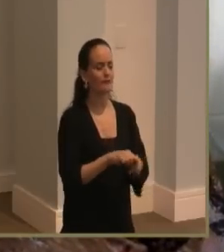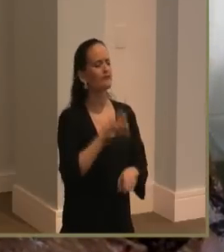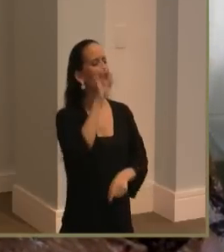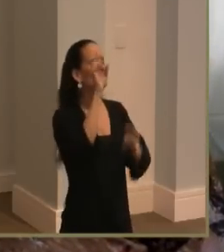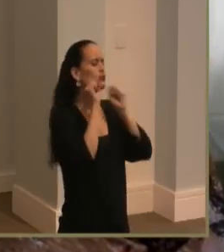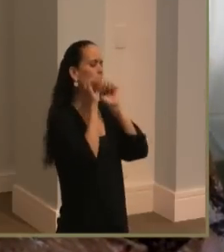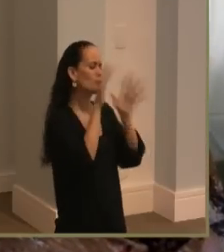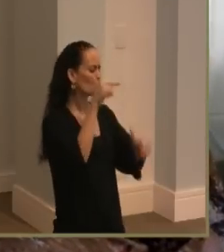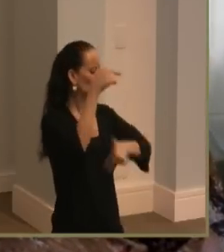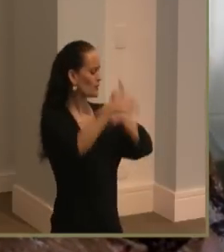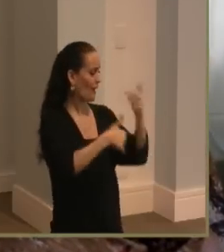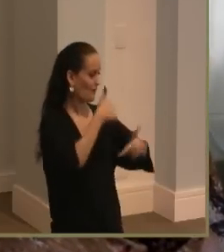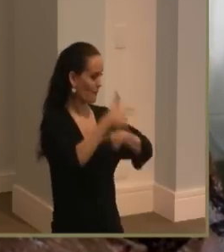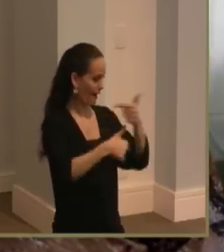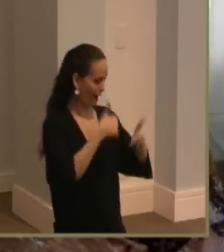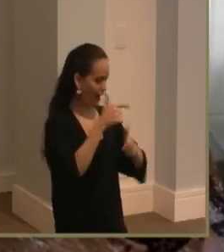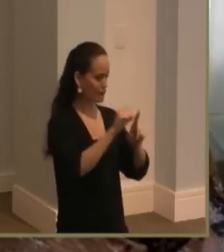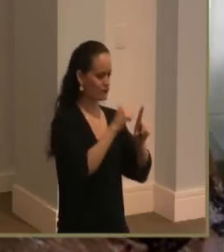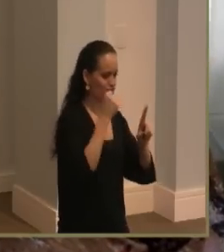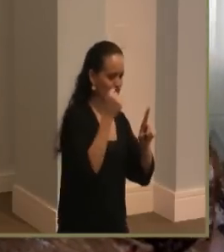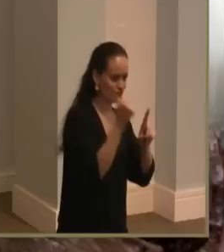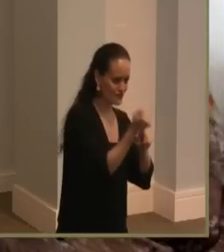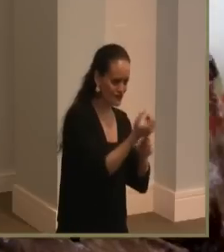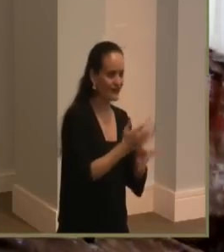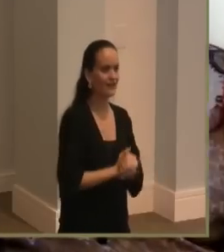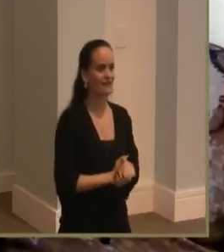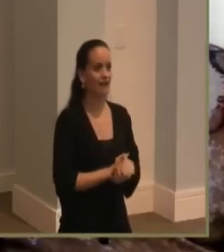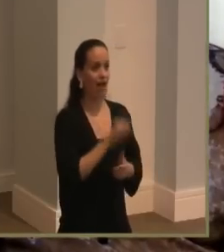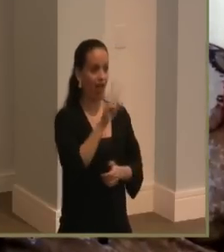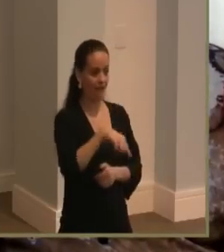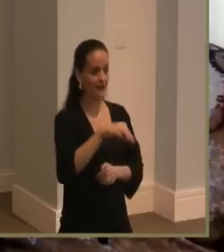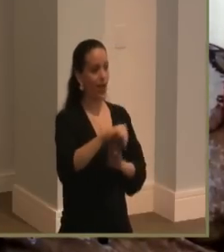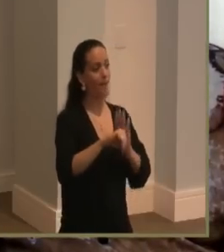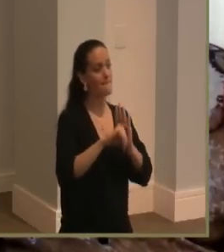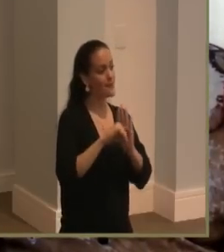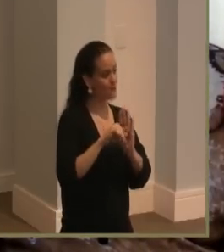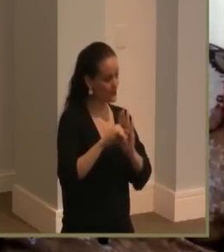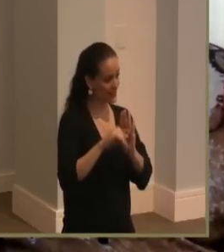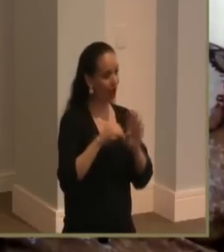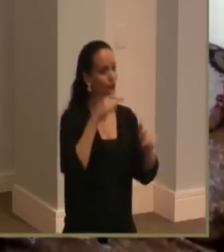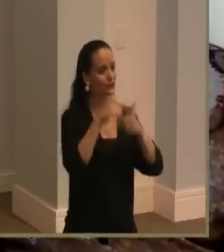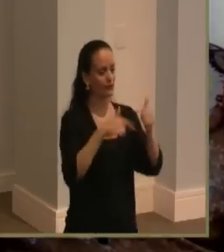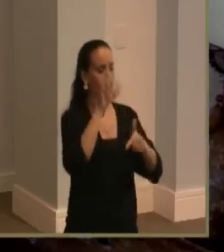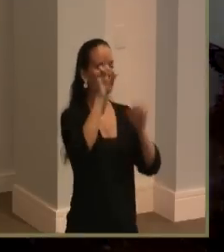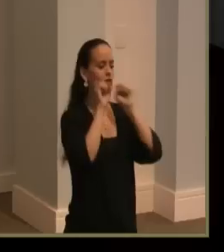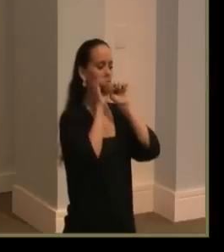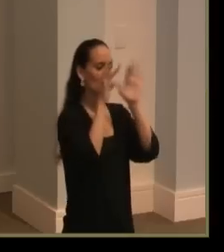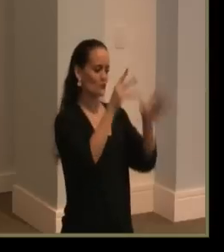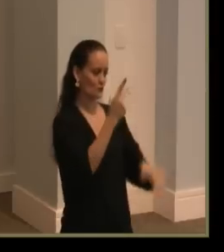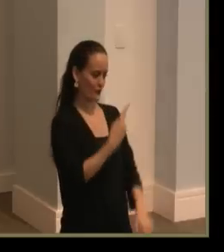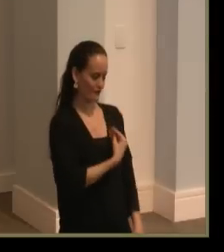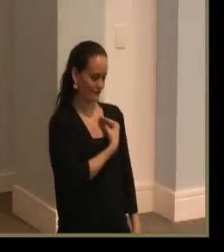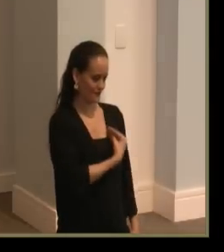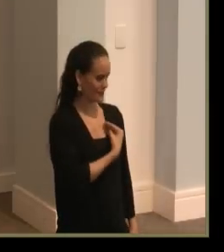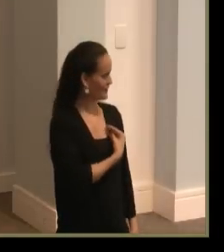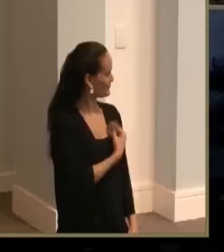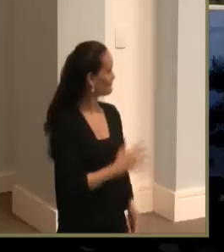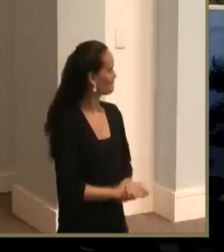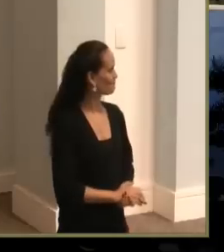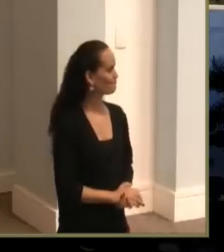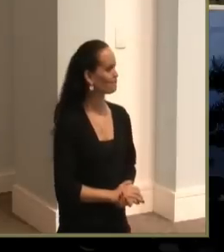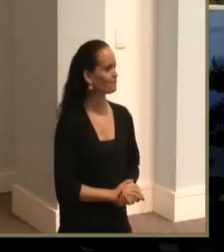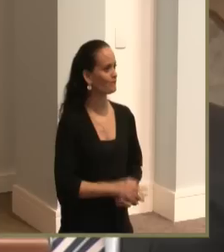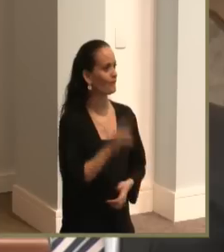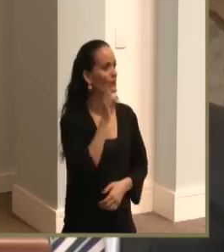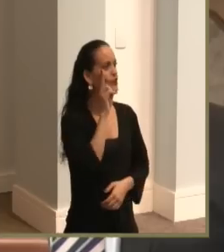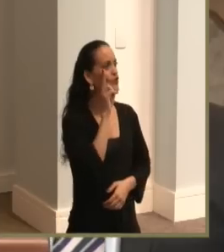vocês, que Deus possa estar fazendo prosperar. Esta é a memorial, que Deus possa abençoar a sua vida. Estou vendo aqui a nossa irmã